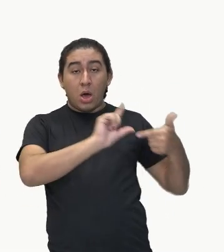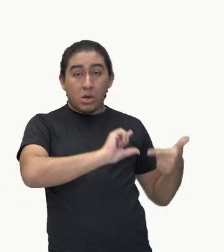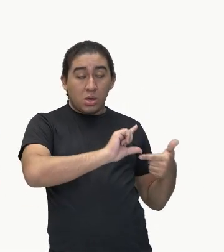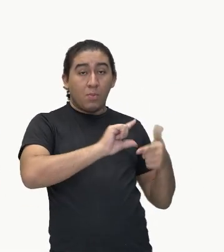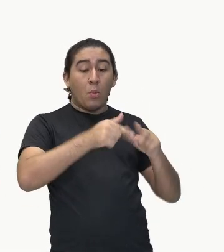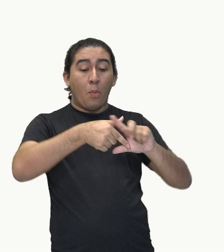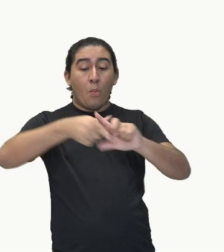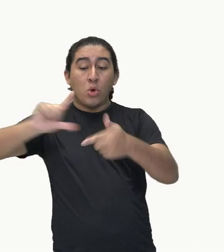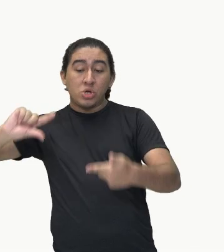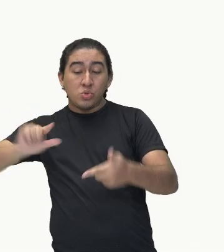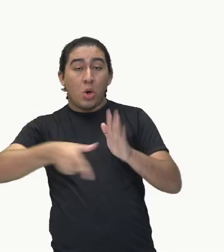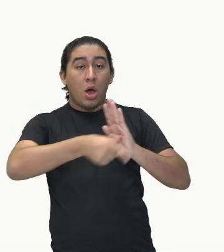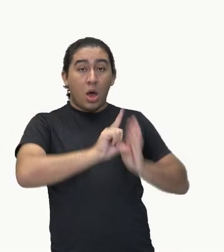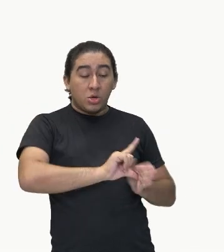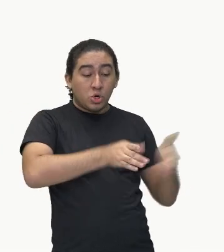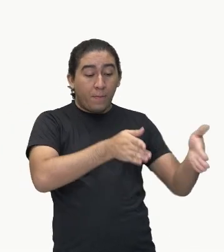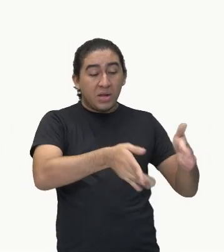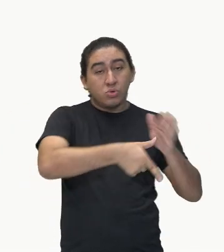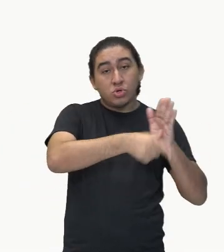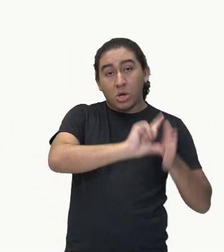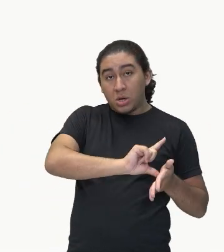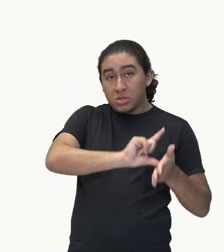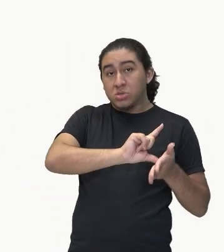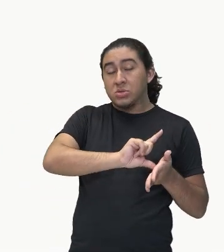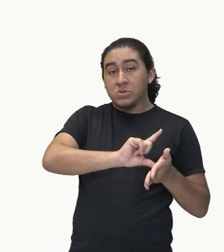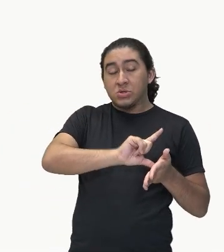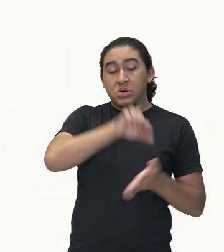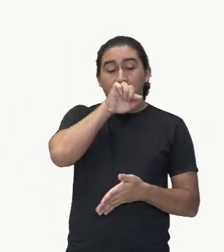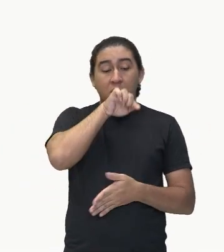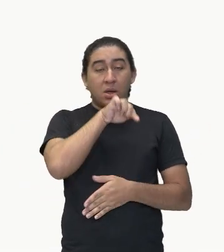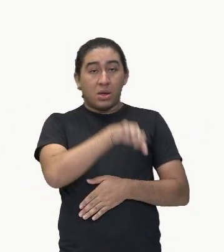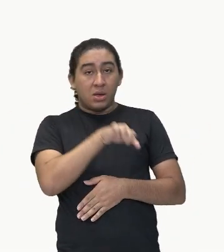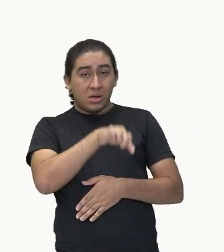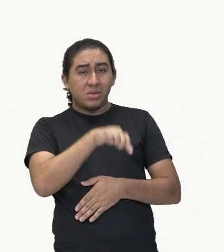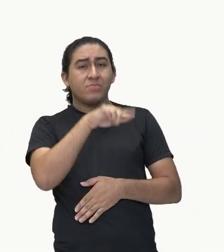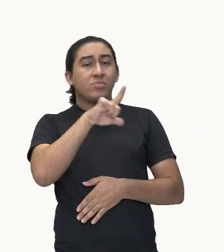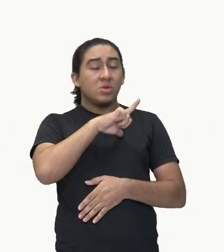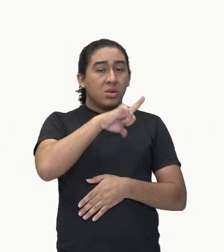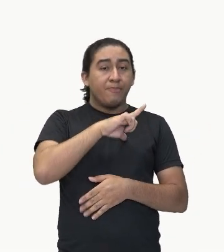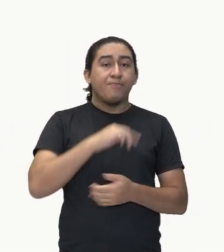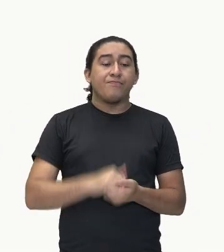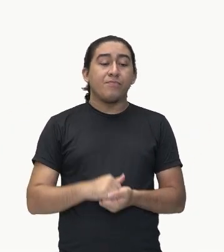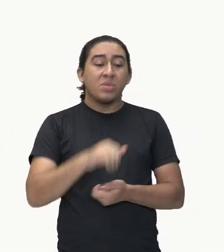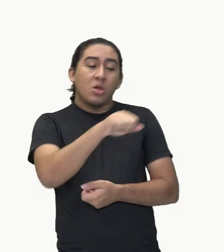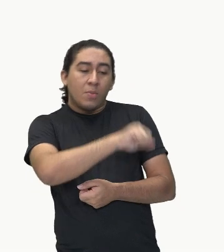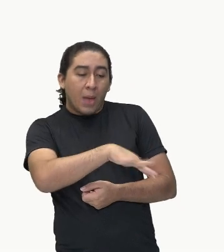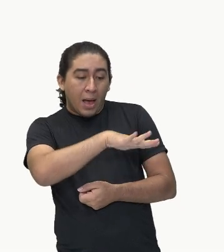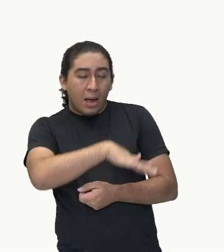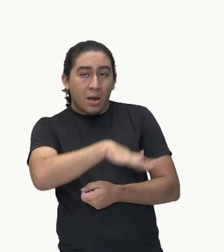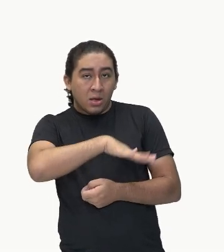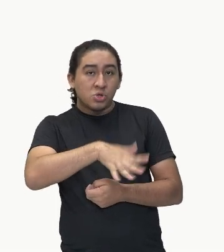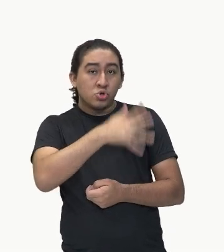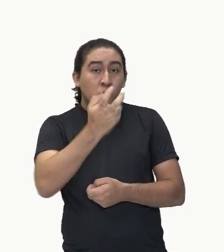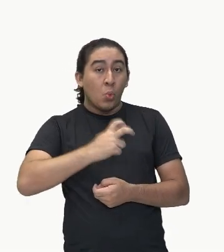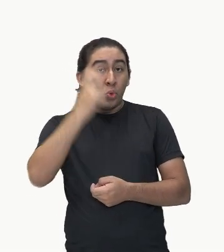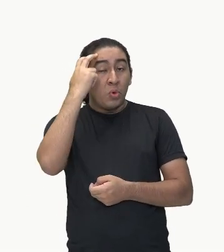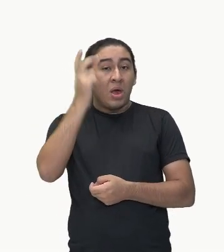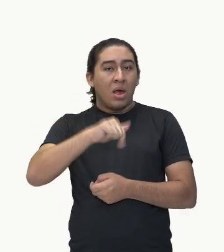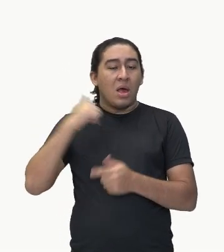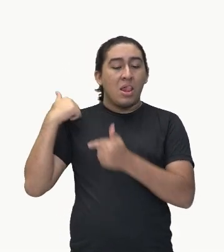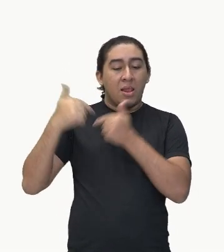então como tendência artística e literária, né, escolas que eram mais clássicas, tínhamos ali